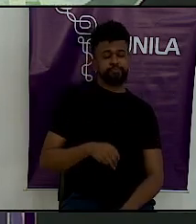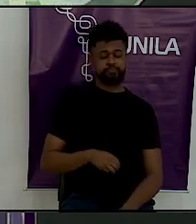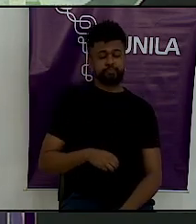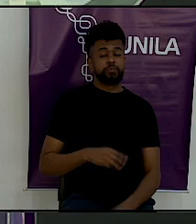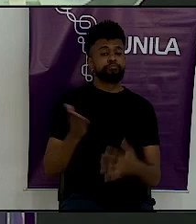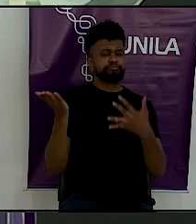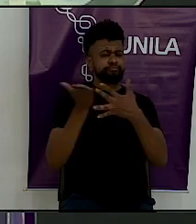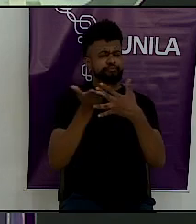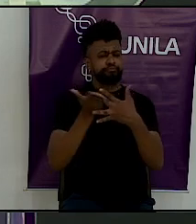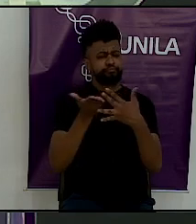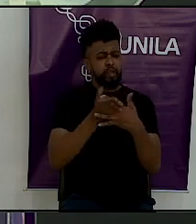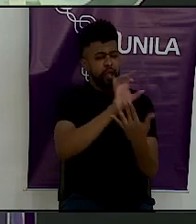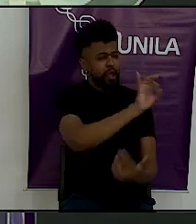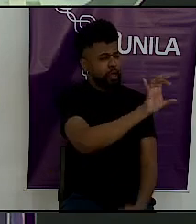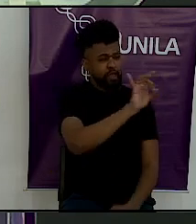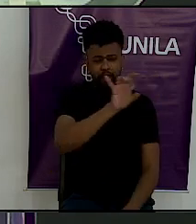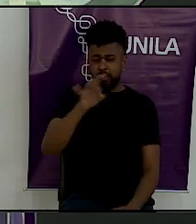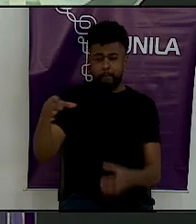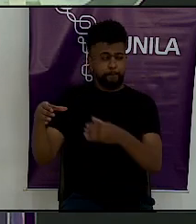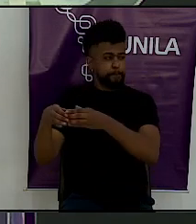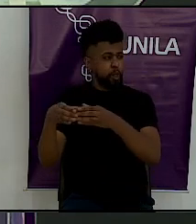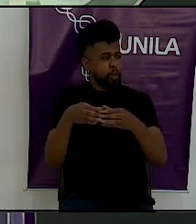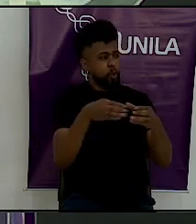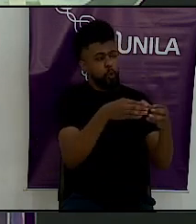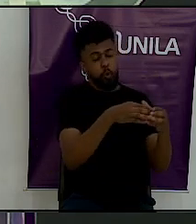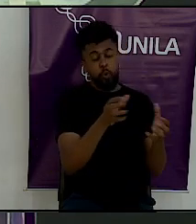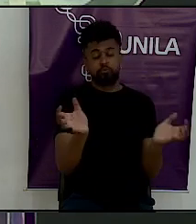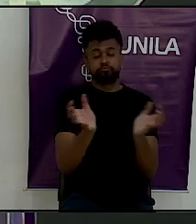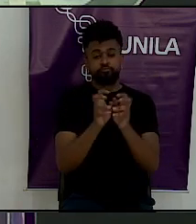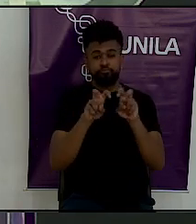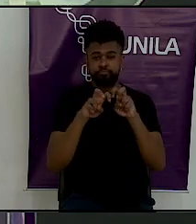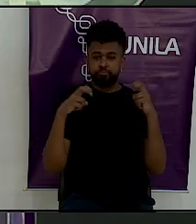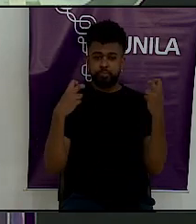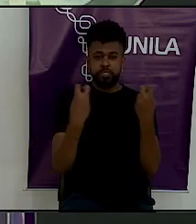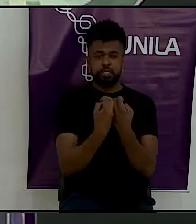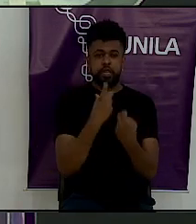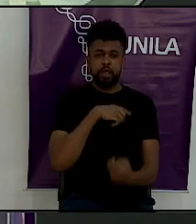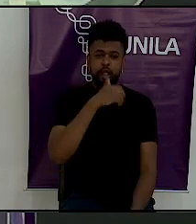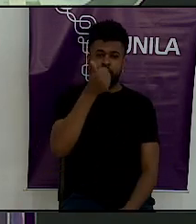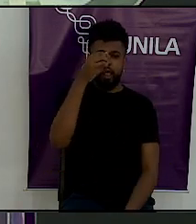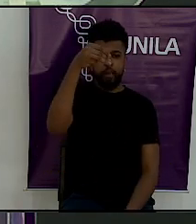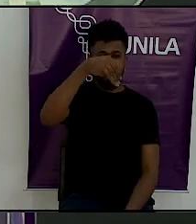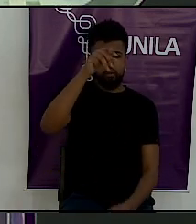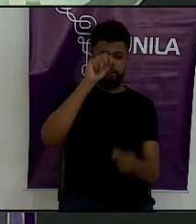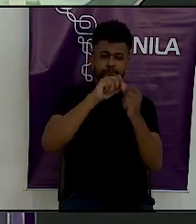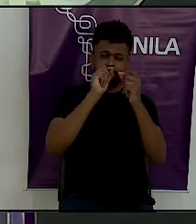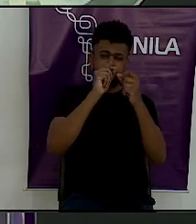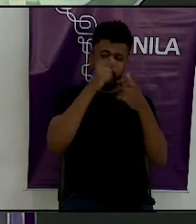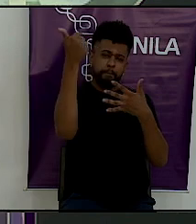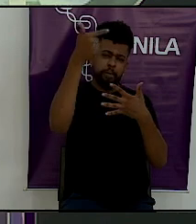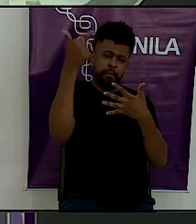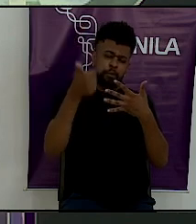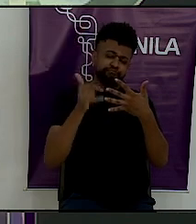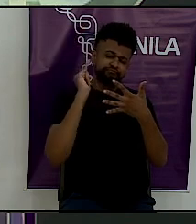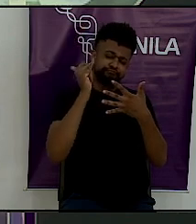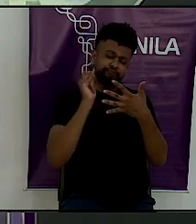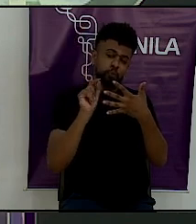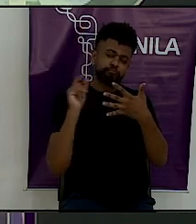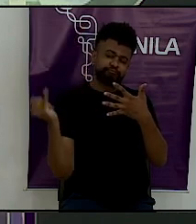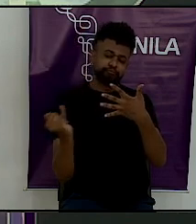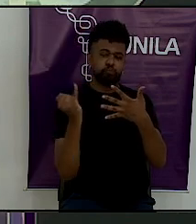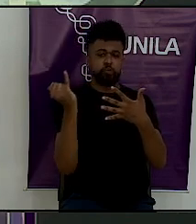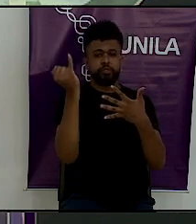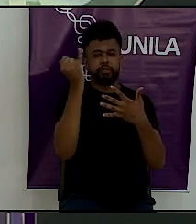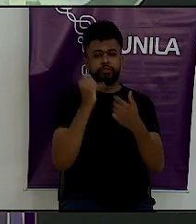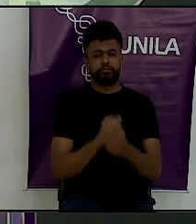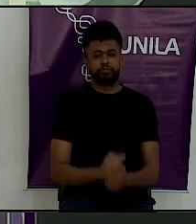no intervalo de cada bloco, a mesa terá 10 minutos para fazer os apontamentos sobre os pontos